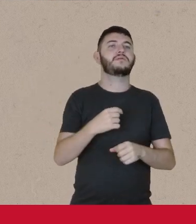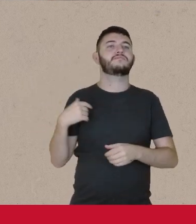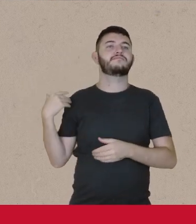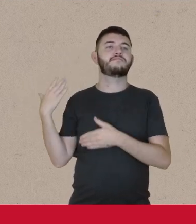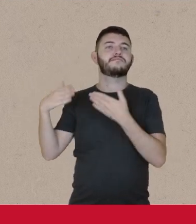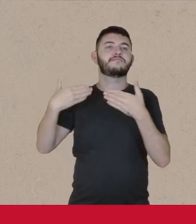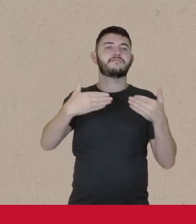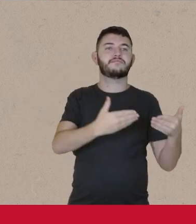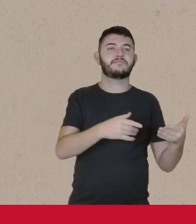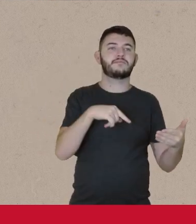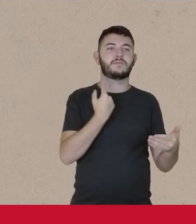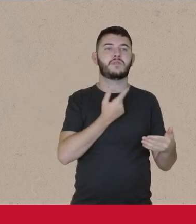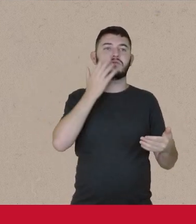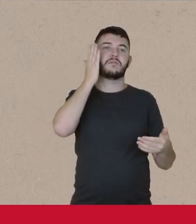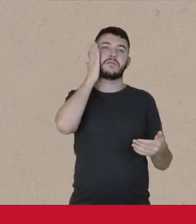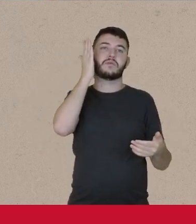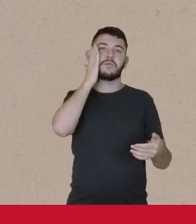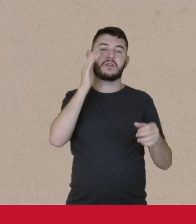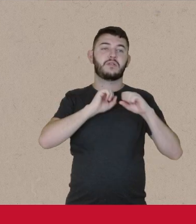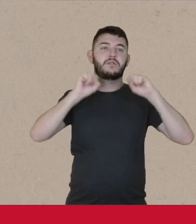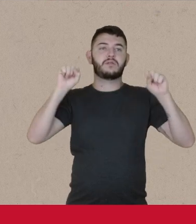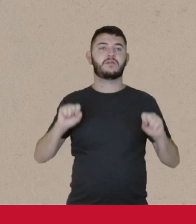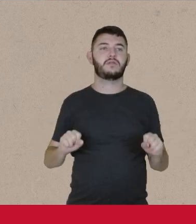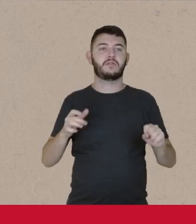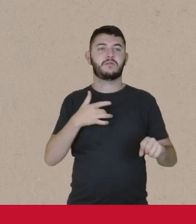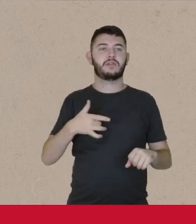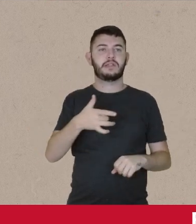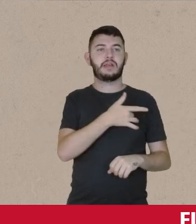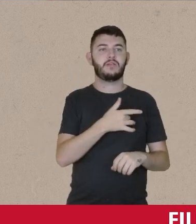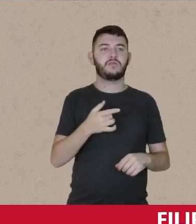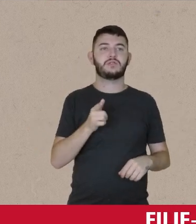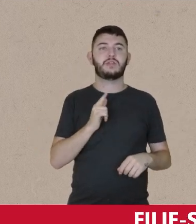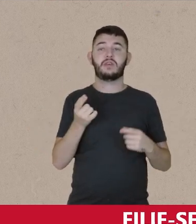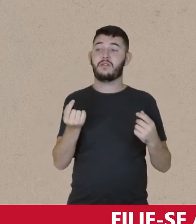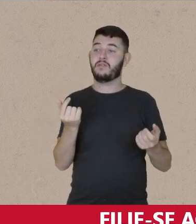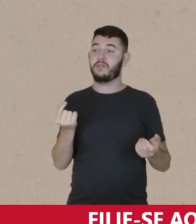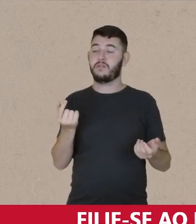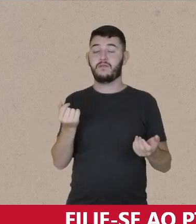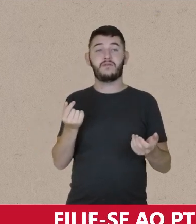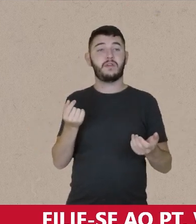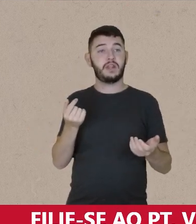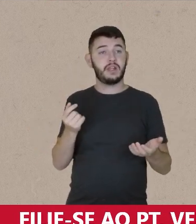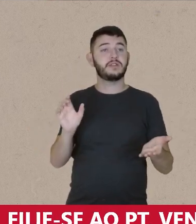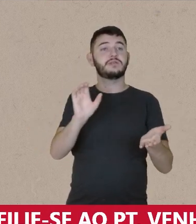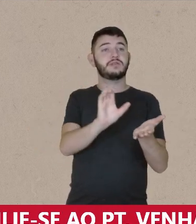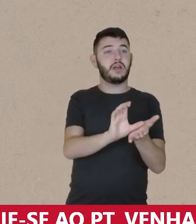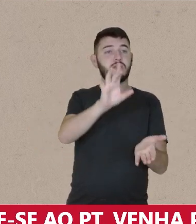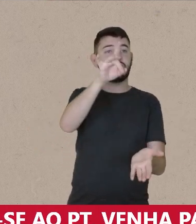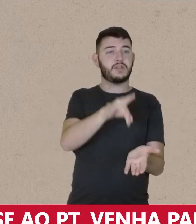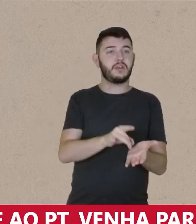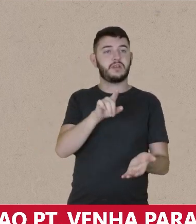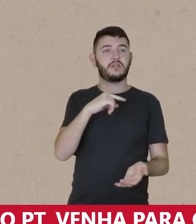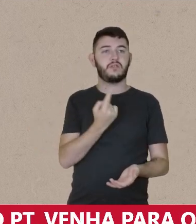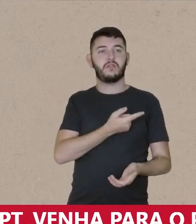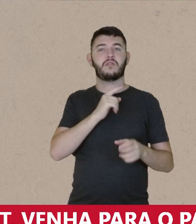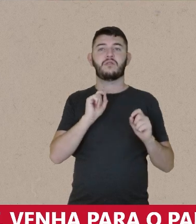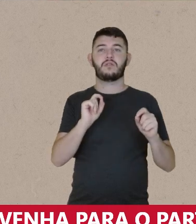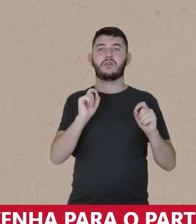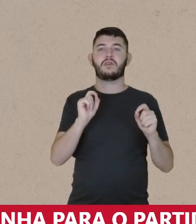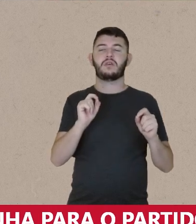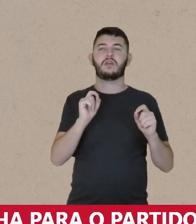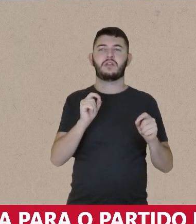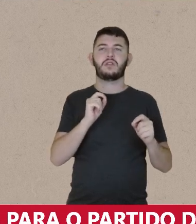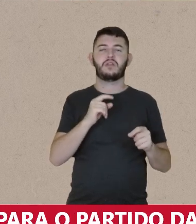que sempre o sistema de saúde ele foi subfinanciado, né? A gente gasta R$3 dia aí com